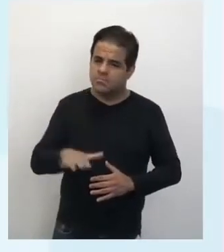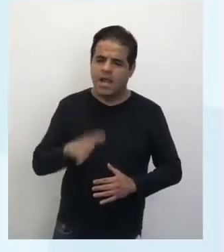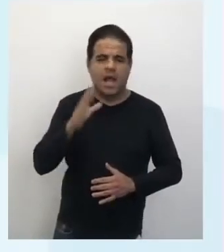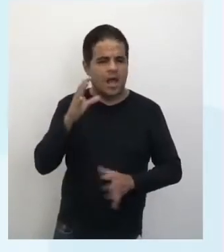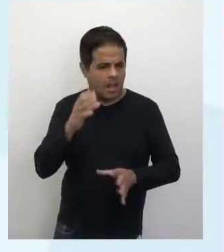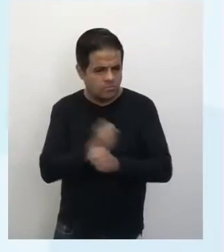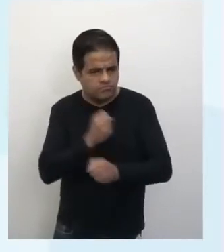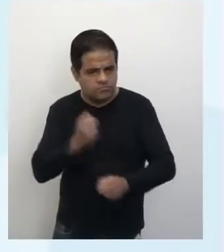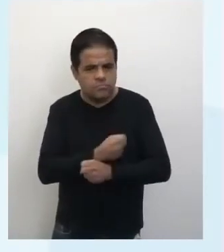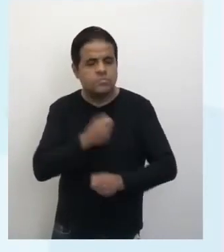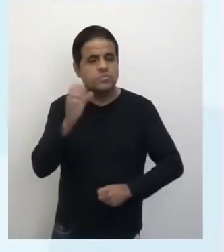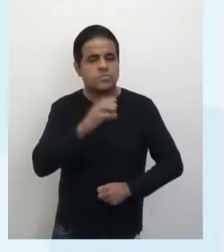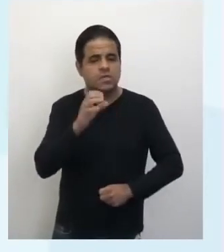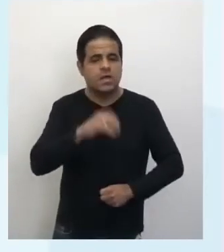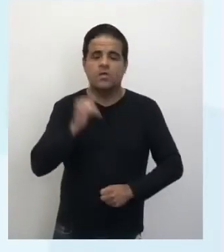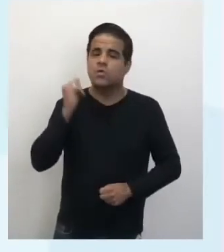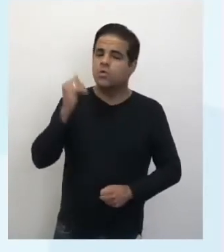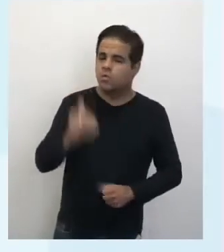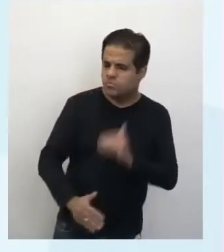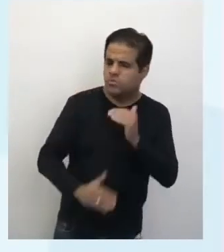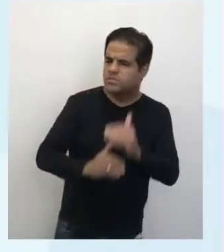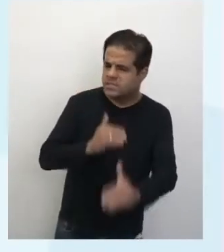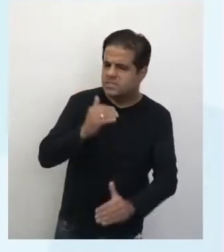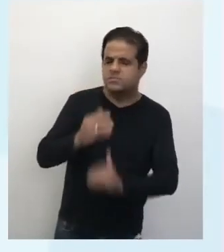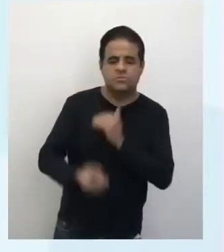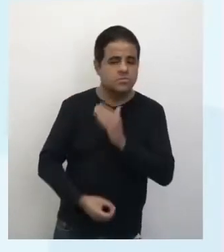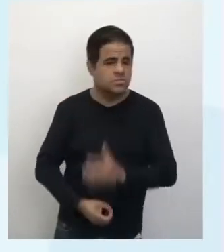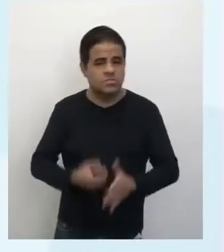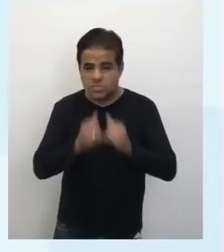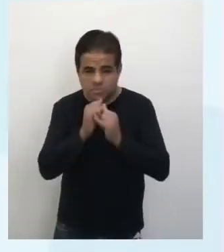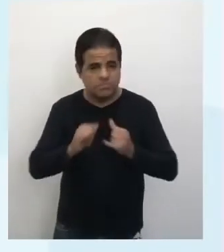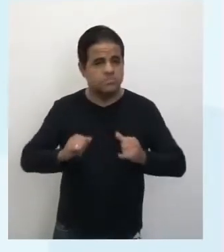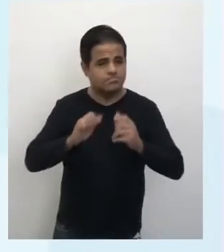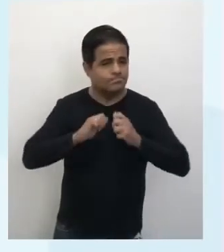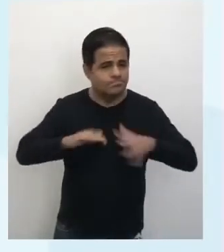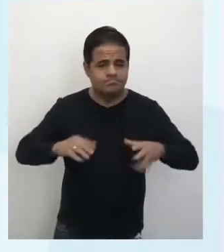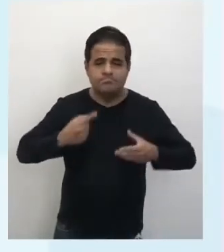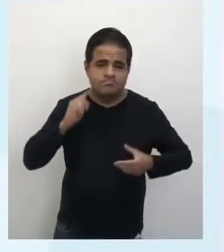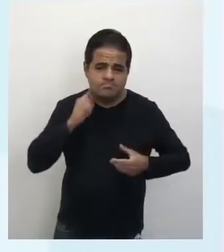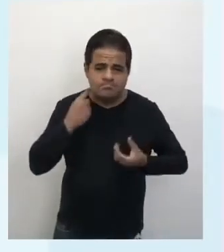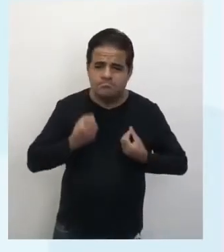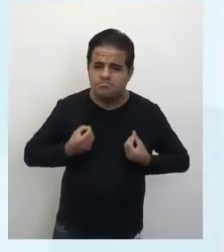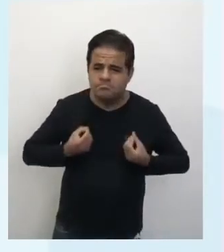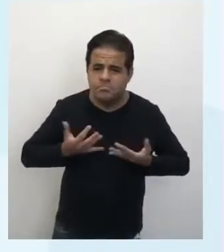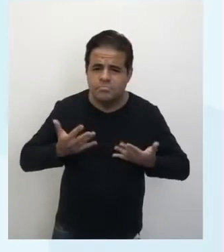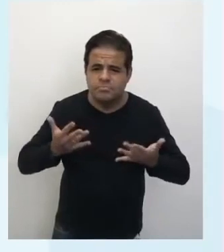rapidinho, né? E o processo de geração de energia, ela não polui, não emite resíduo, né?